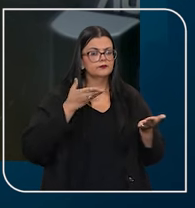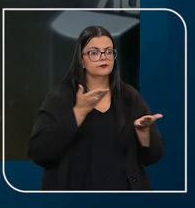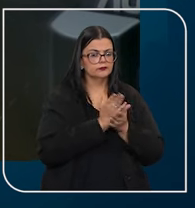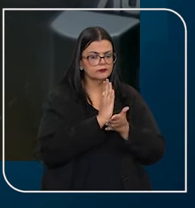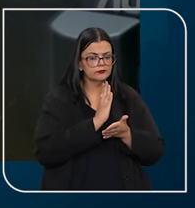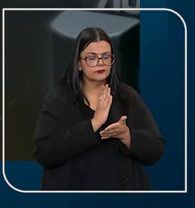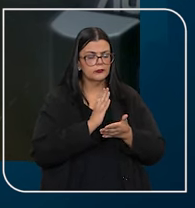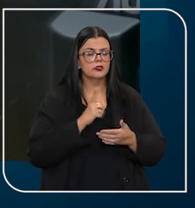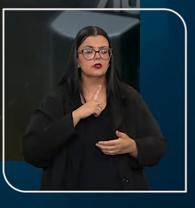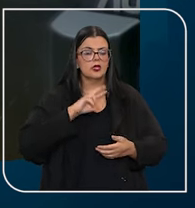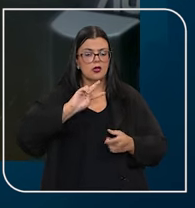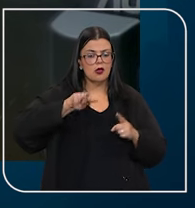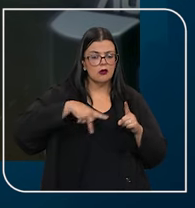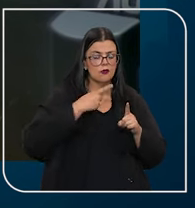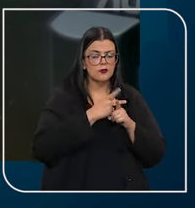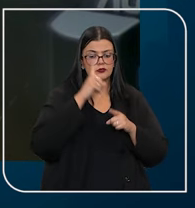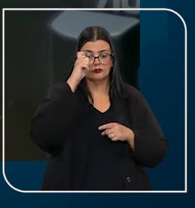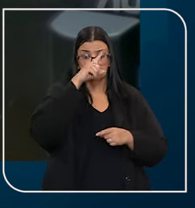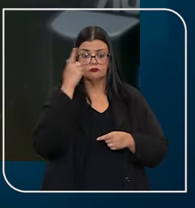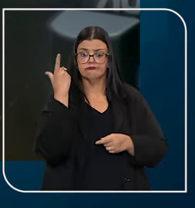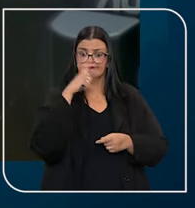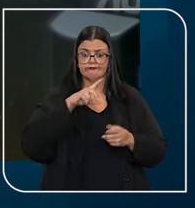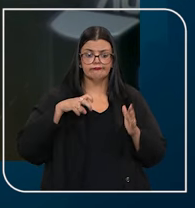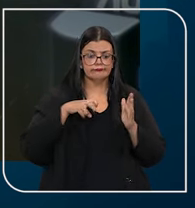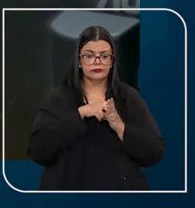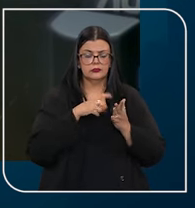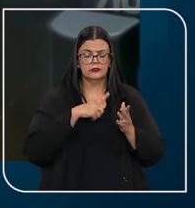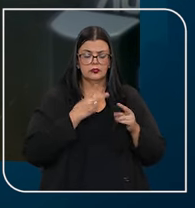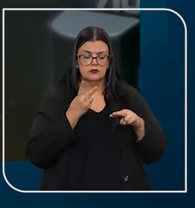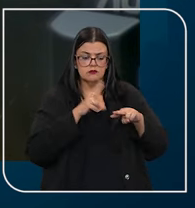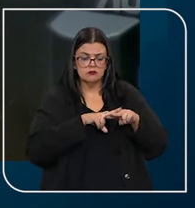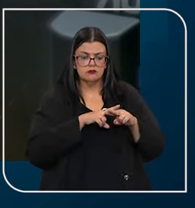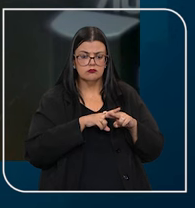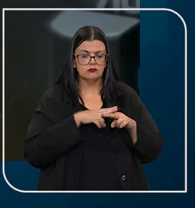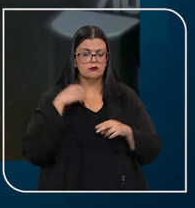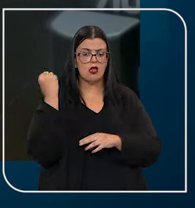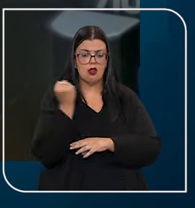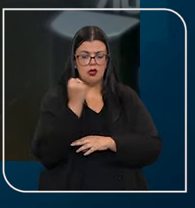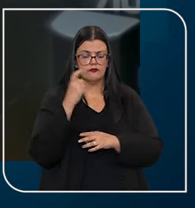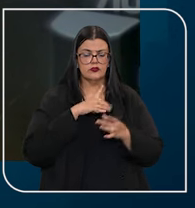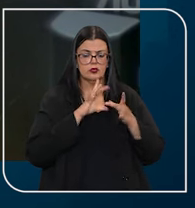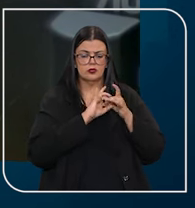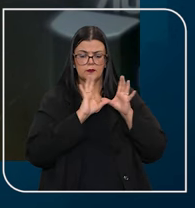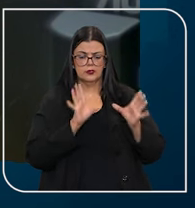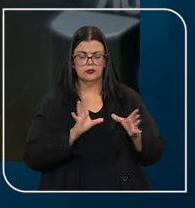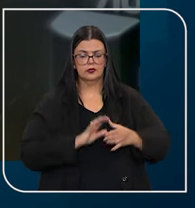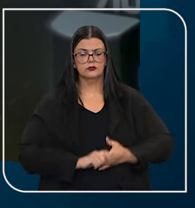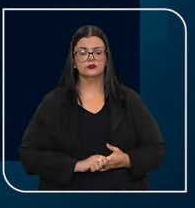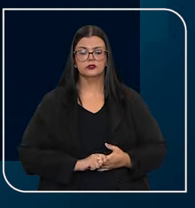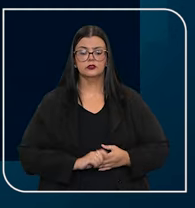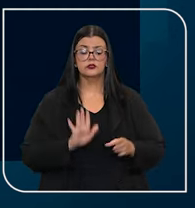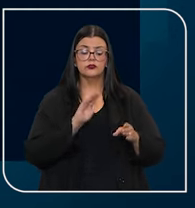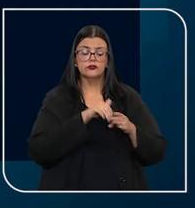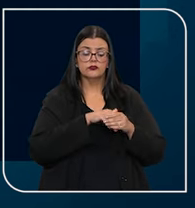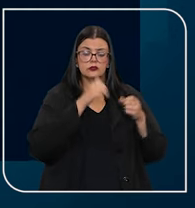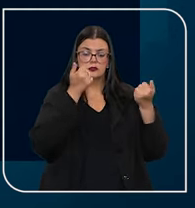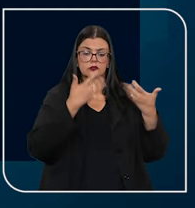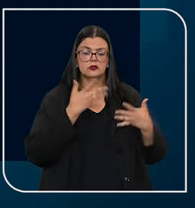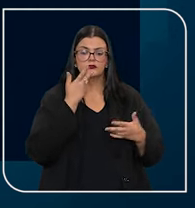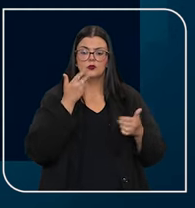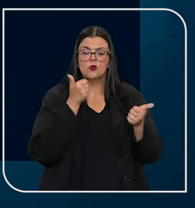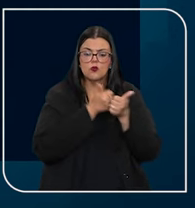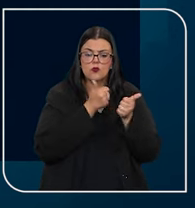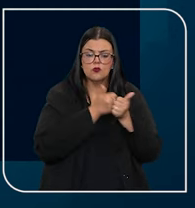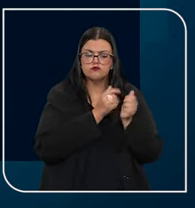benefício o que aumenta a dificuldade para o apenado alcançar regimes prisionais menos gravosos à liberdade mas em seu voto